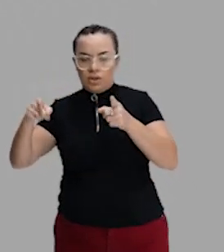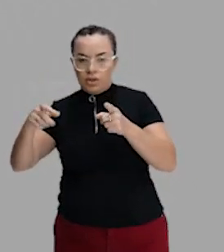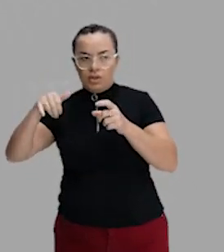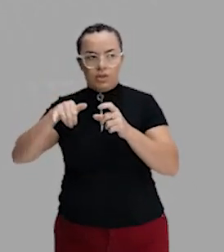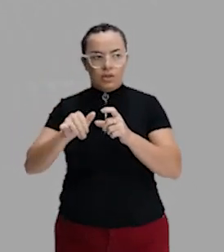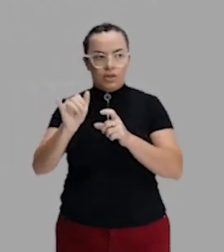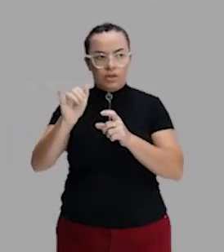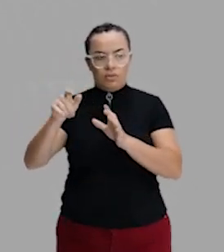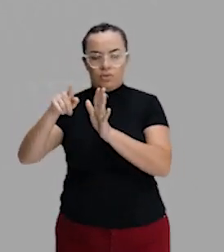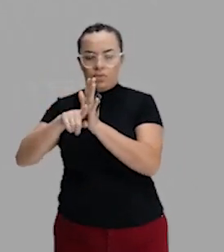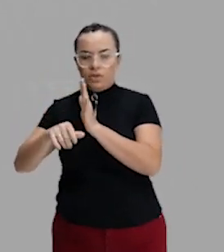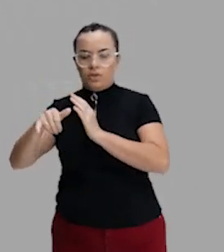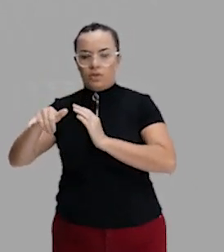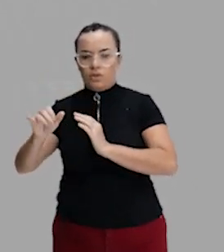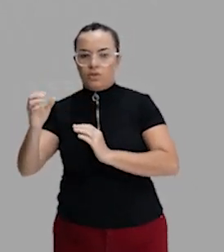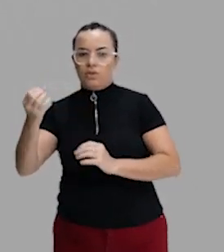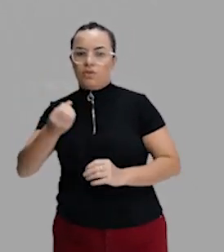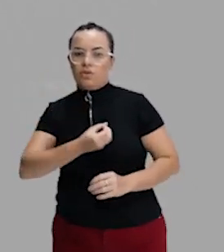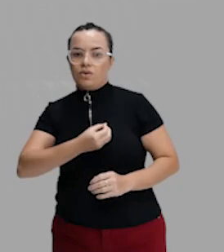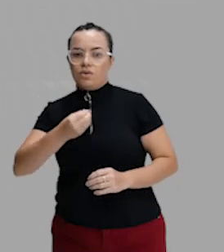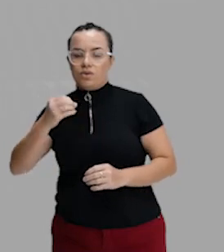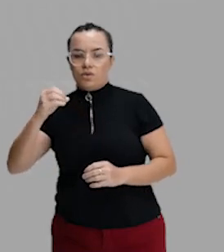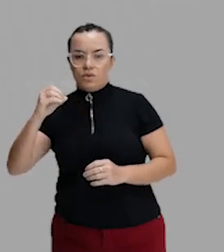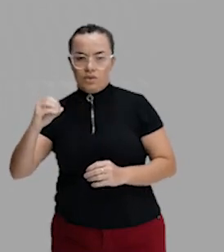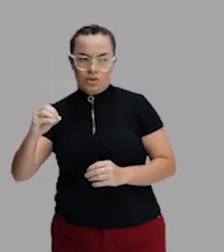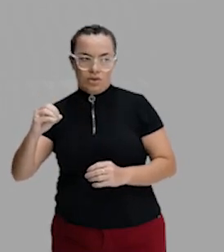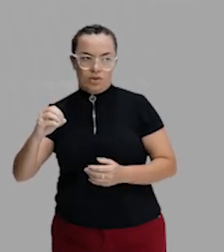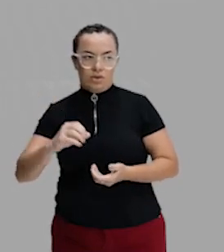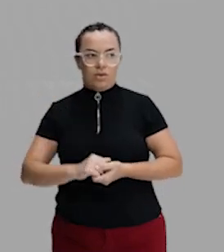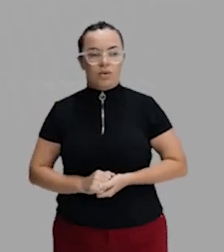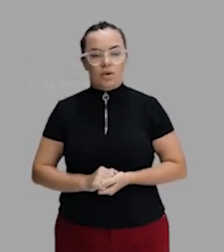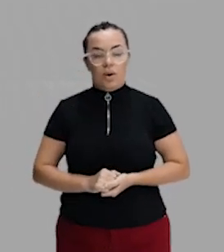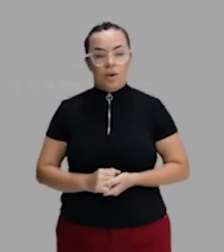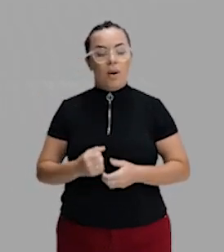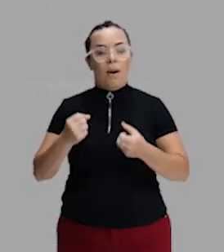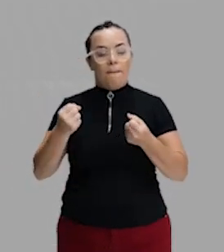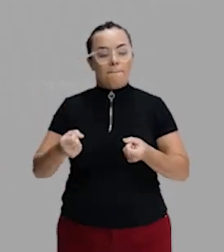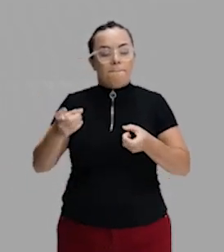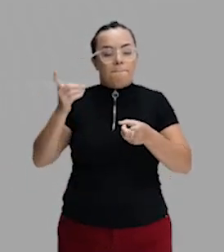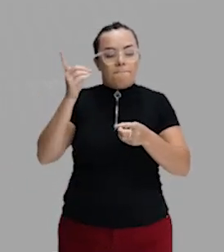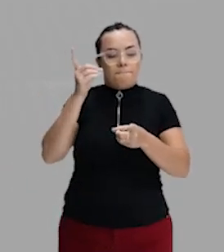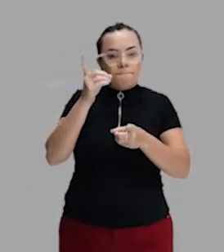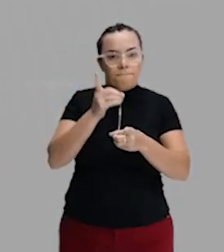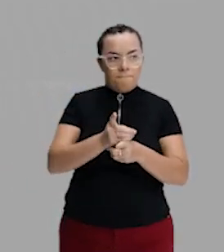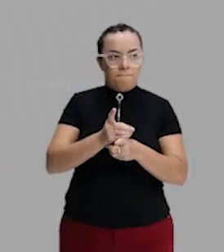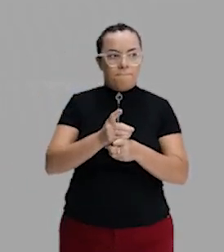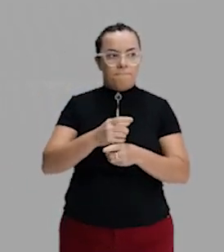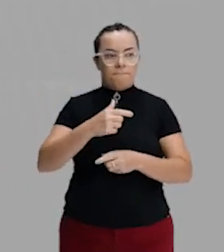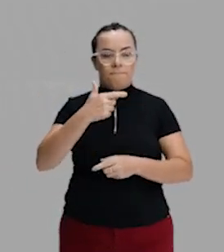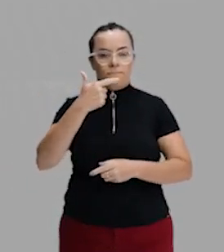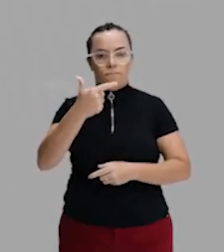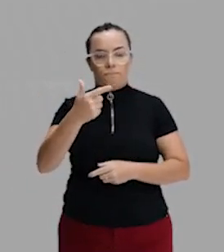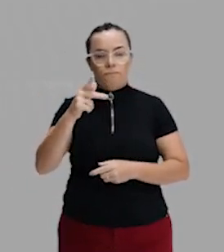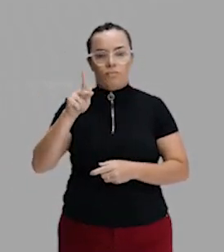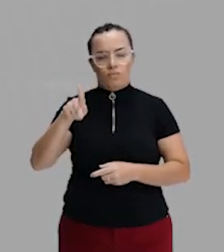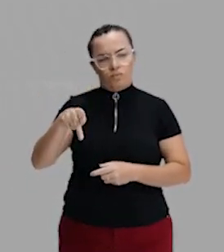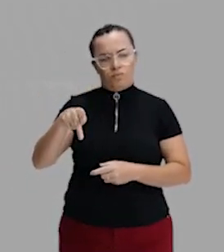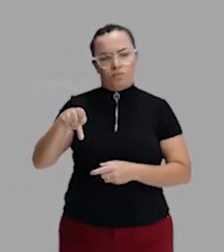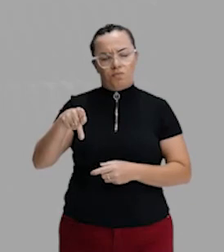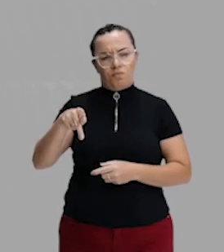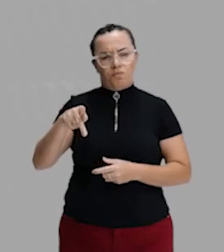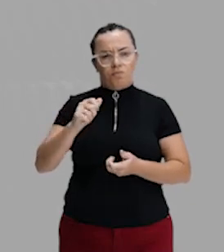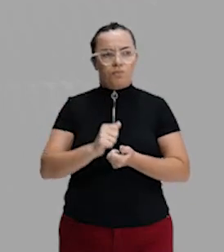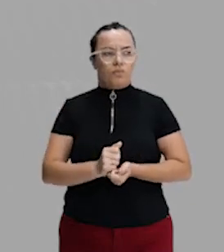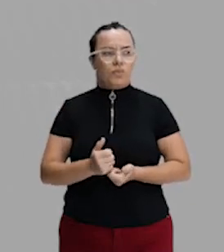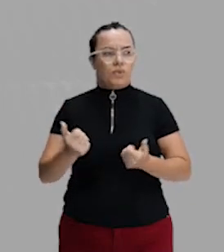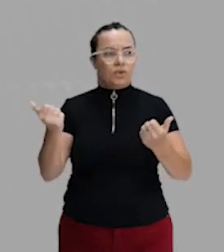valor de 2P, ó. Porque quem está no lugar de 2P aqui na equação? O 4.